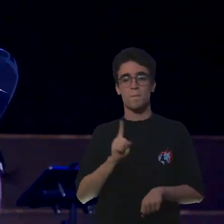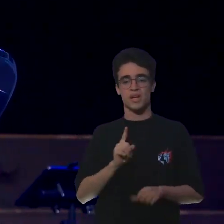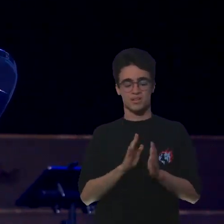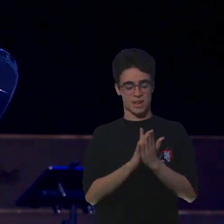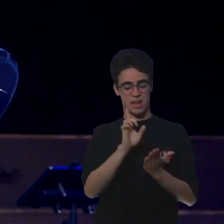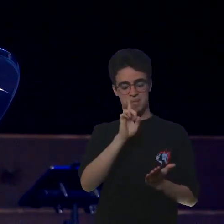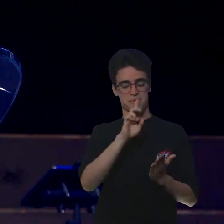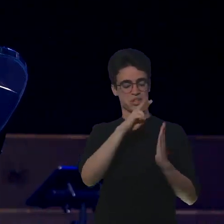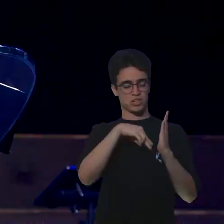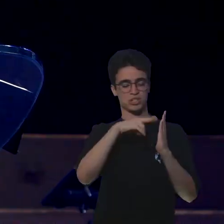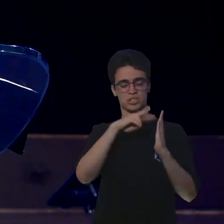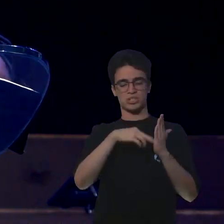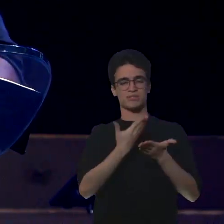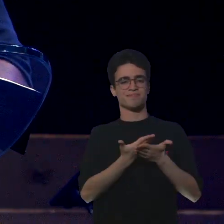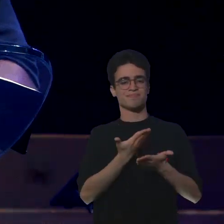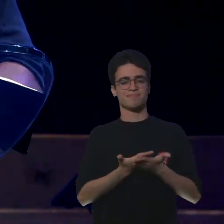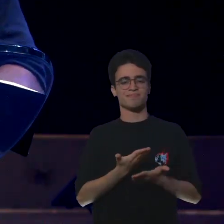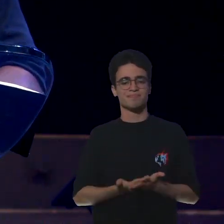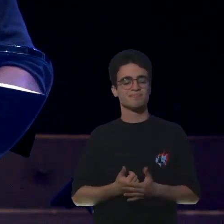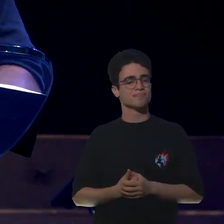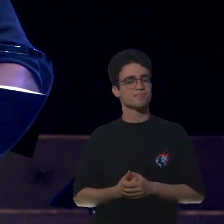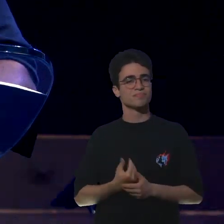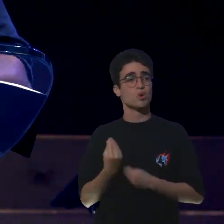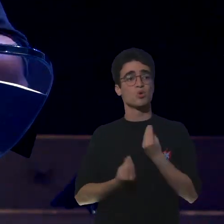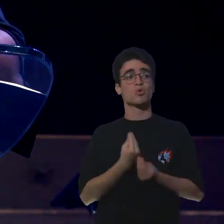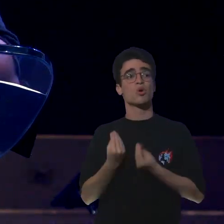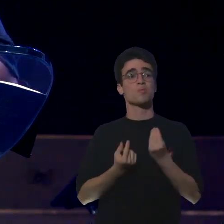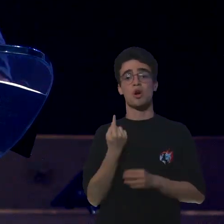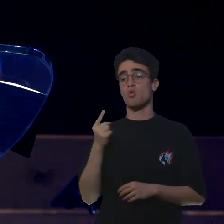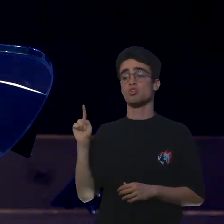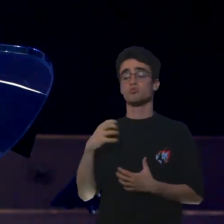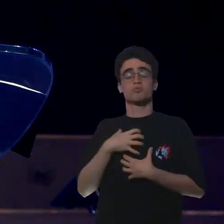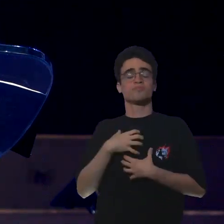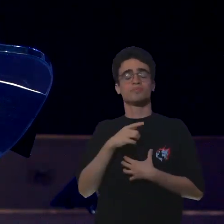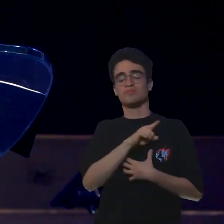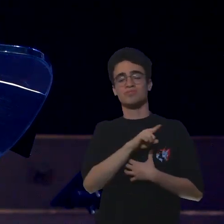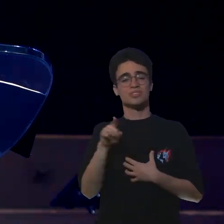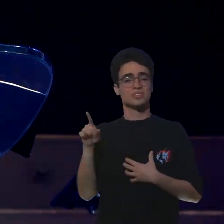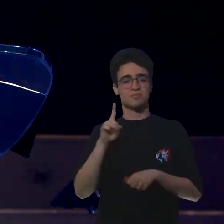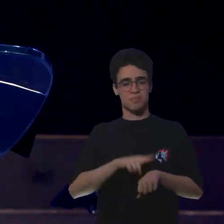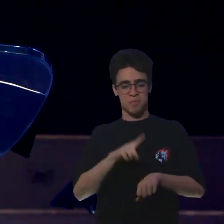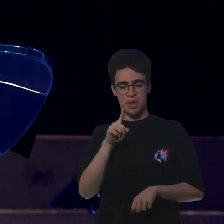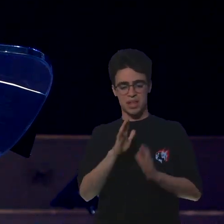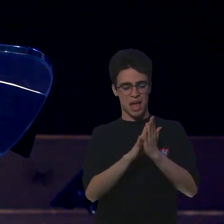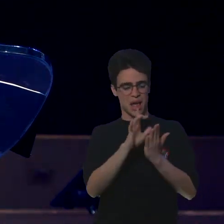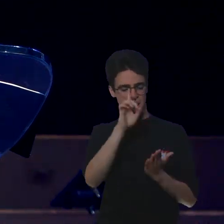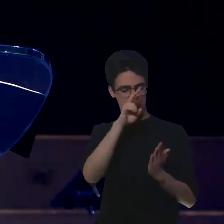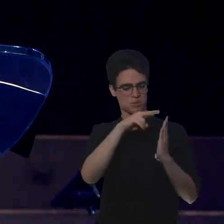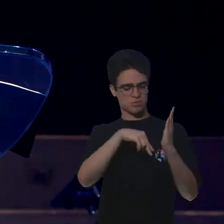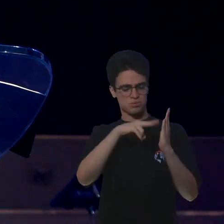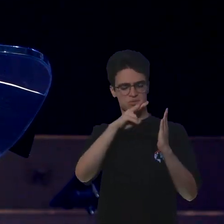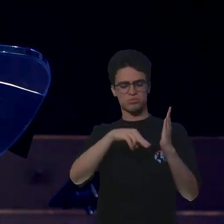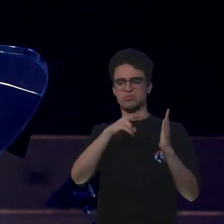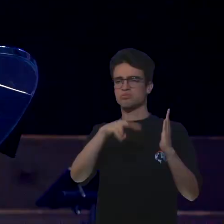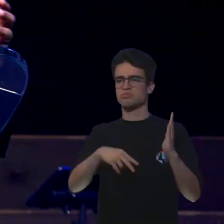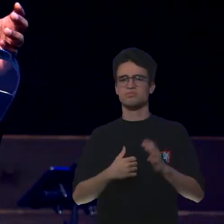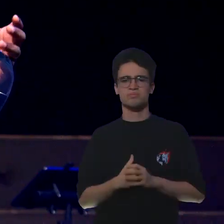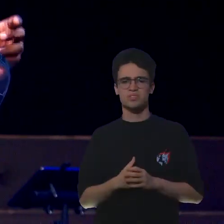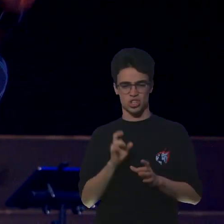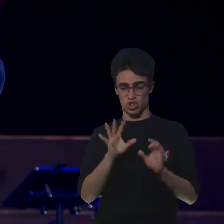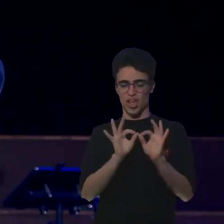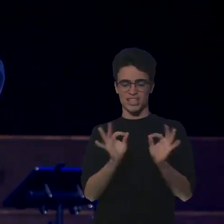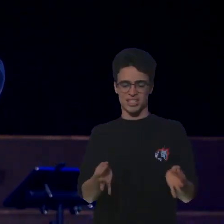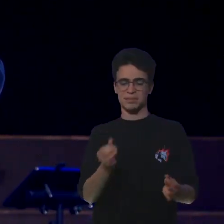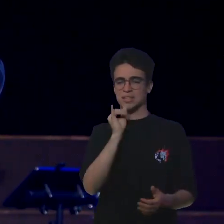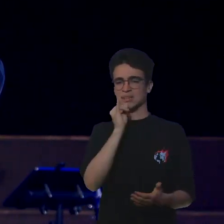palavra? Qual foi a última vez que o seu coração queimou quando você estava lendo a palavra, meditando a palavra? Não simplesmente para ler,